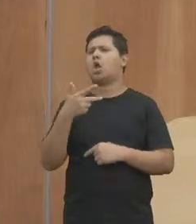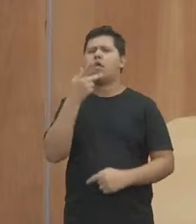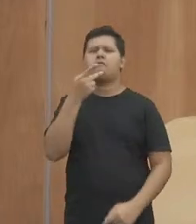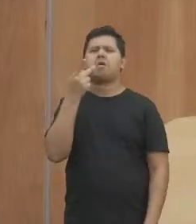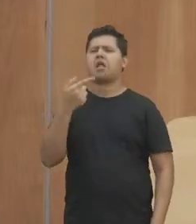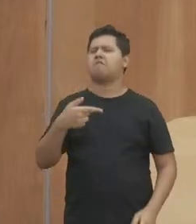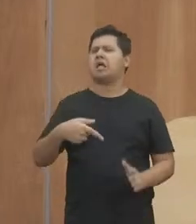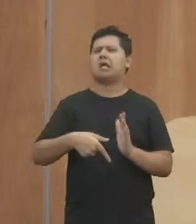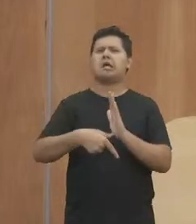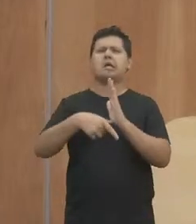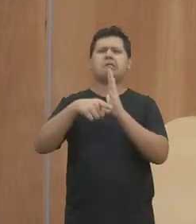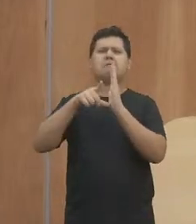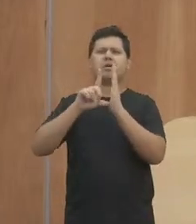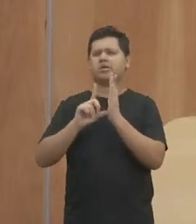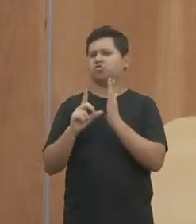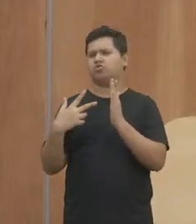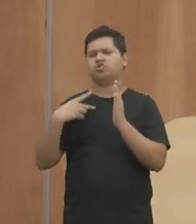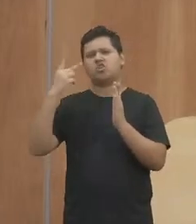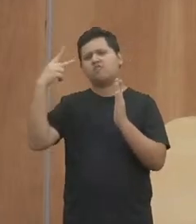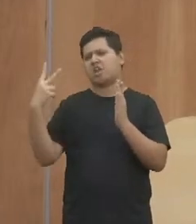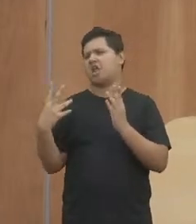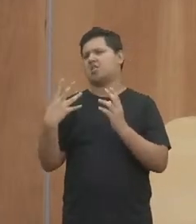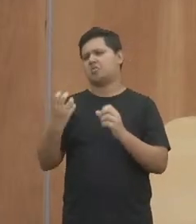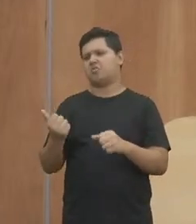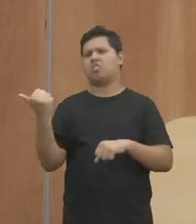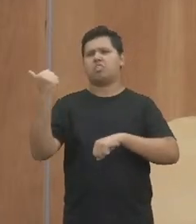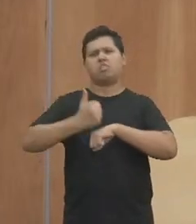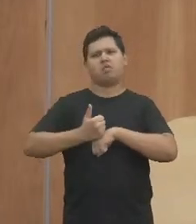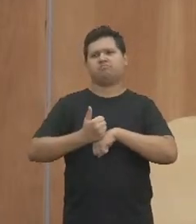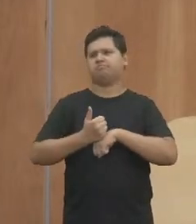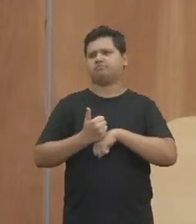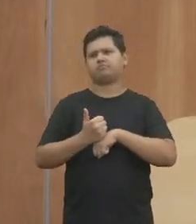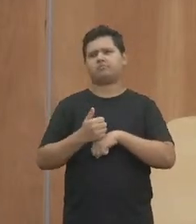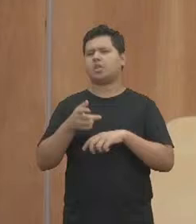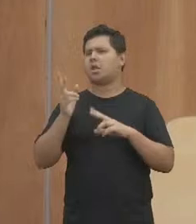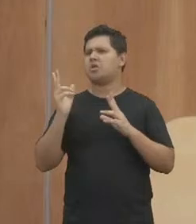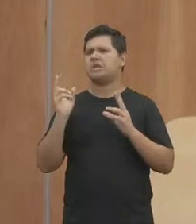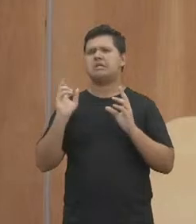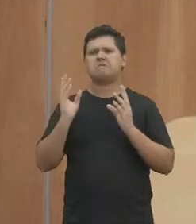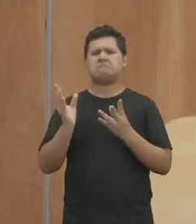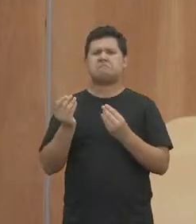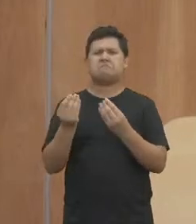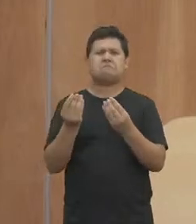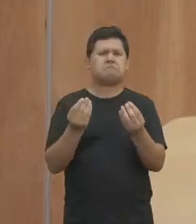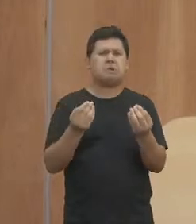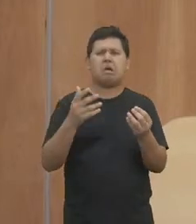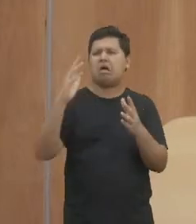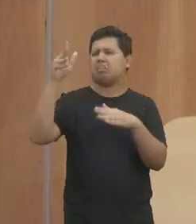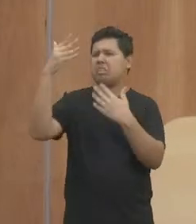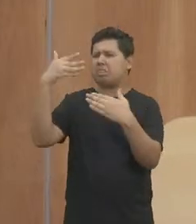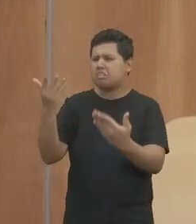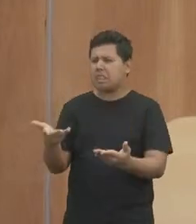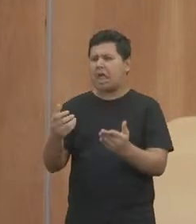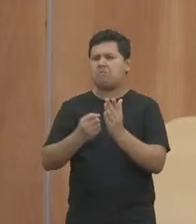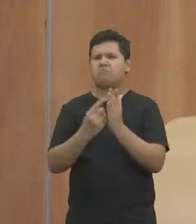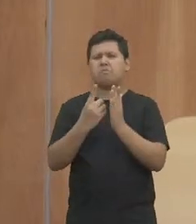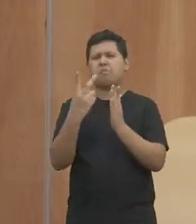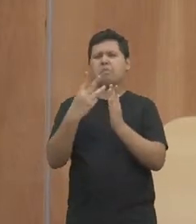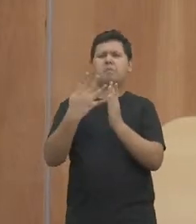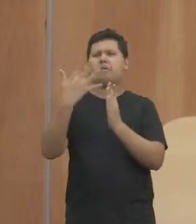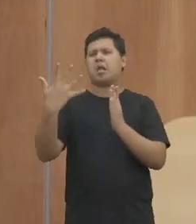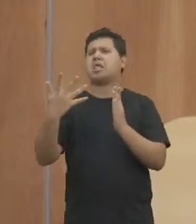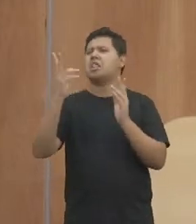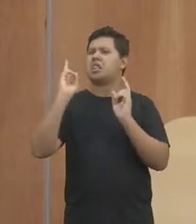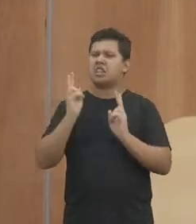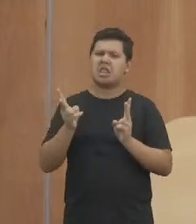aqui nessa Câmara o quanto é excessivo o número de sessões de homenagem, o quanto é excessivo os projetos para mudar nome de